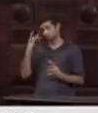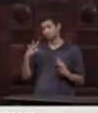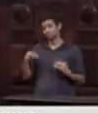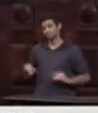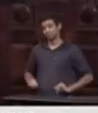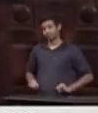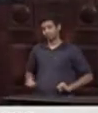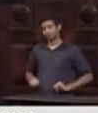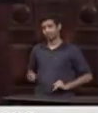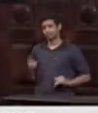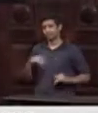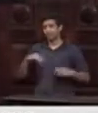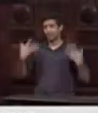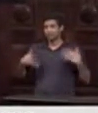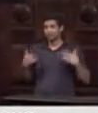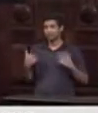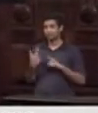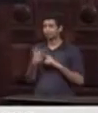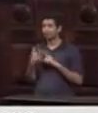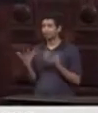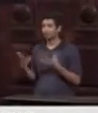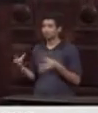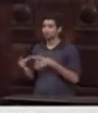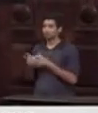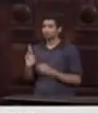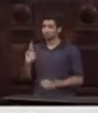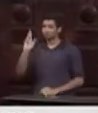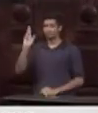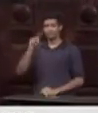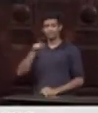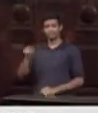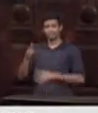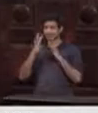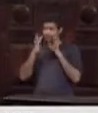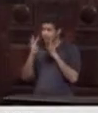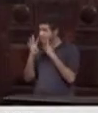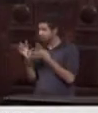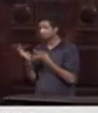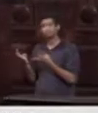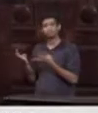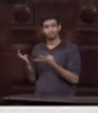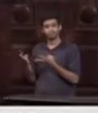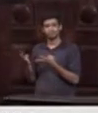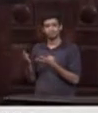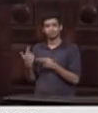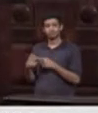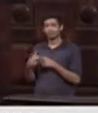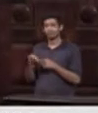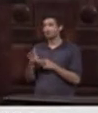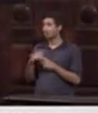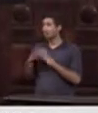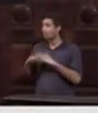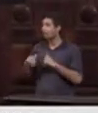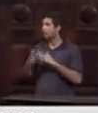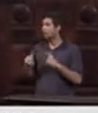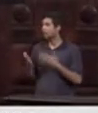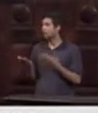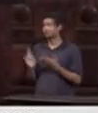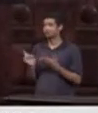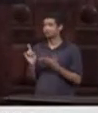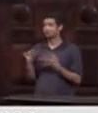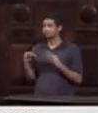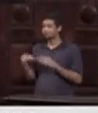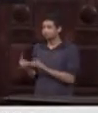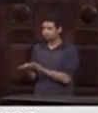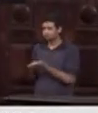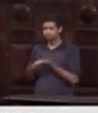para o nosso Estado. As autoridades do governo federal têm que estar atentas. Apenas pirotecnia não adianta. Tem que haver uma ação conjunta